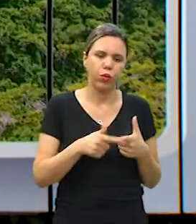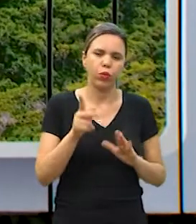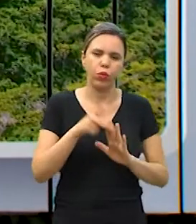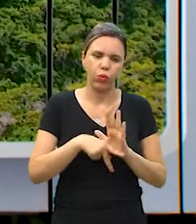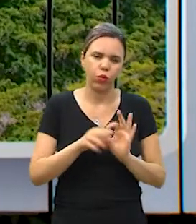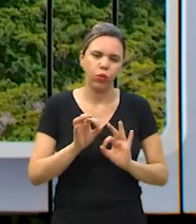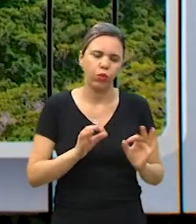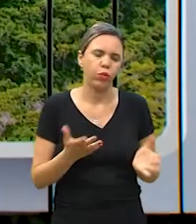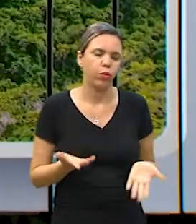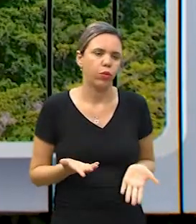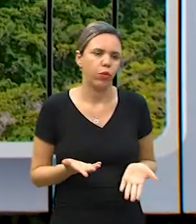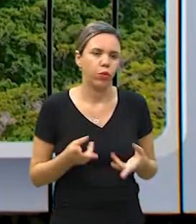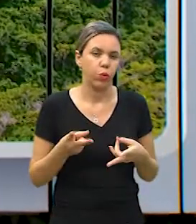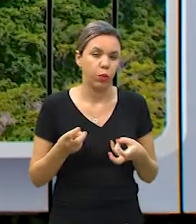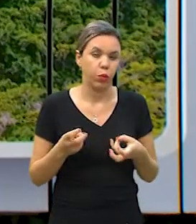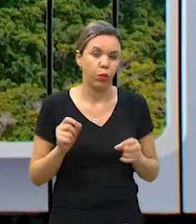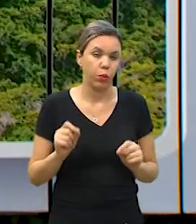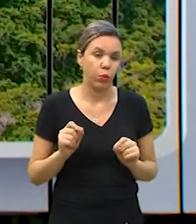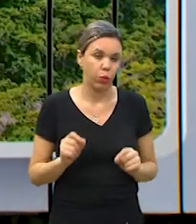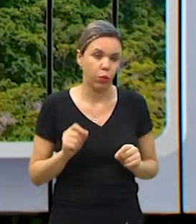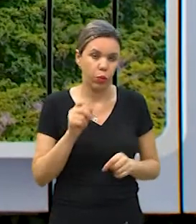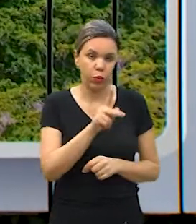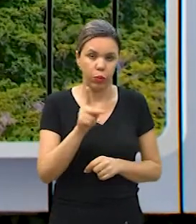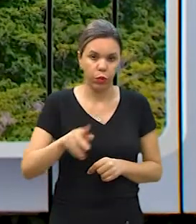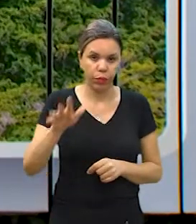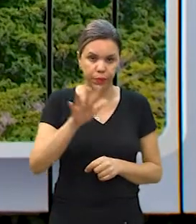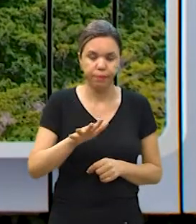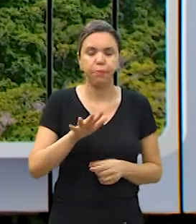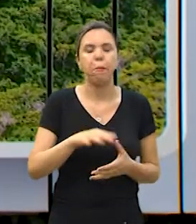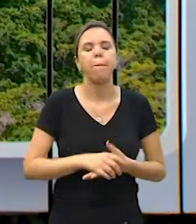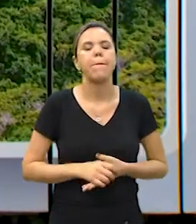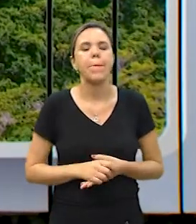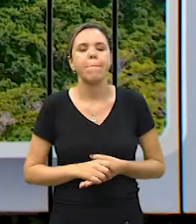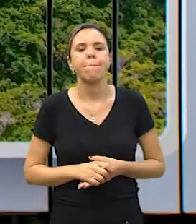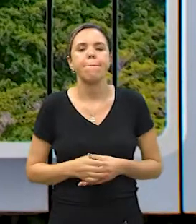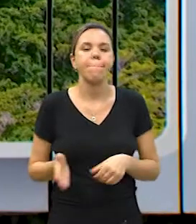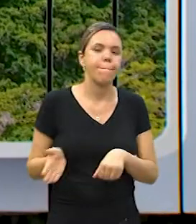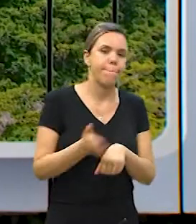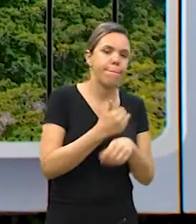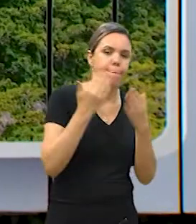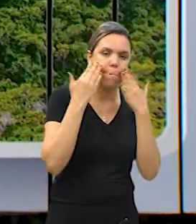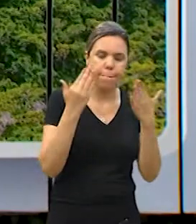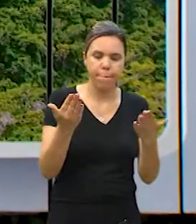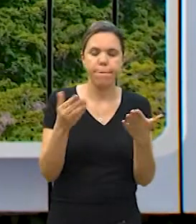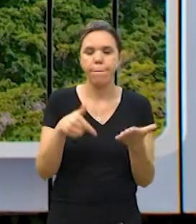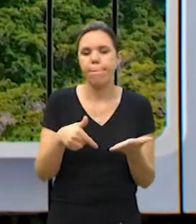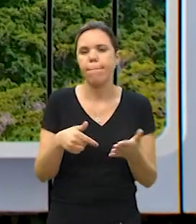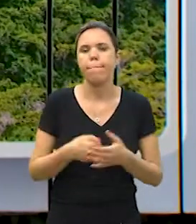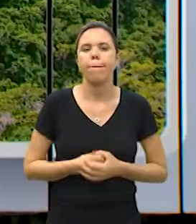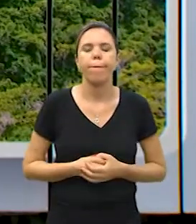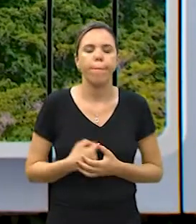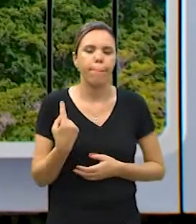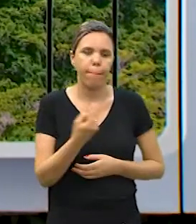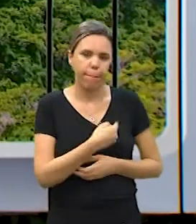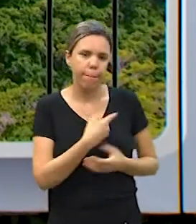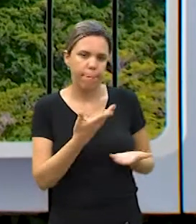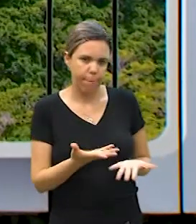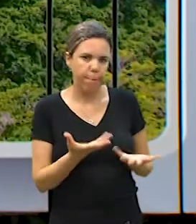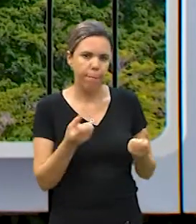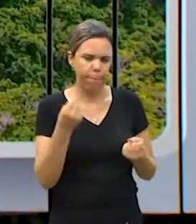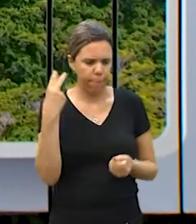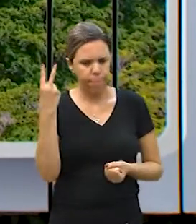respeito a projetos, perceba que os professores, né, diante de um quadro como esse,